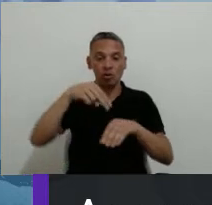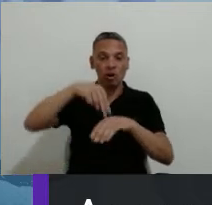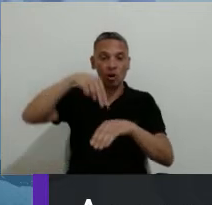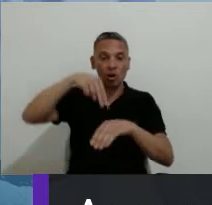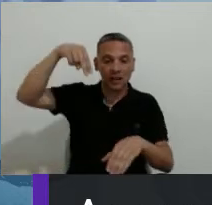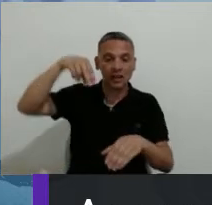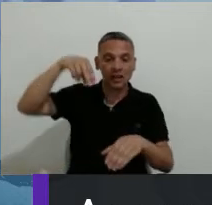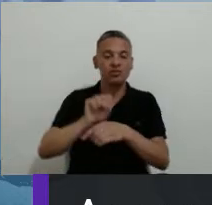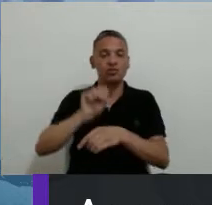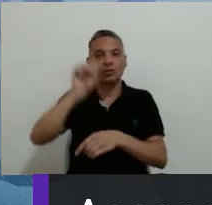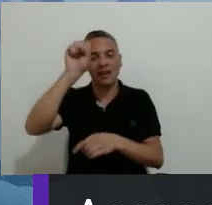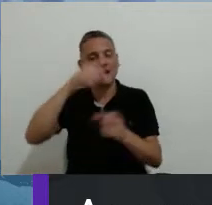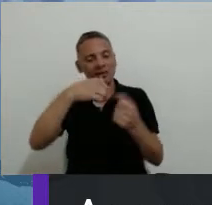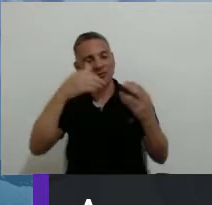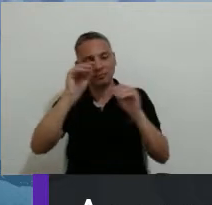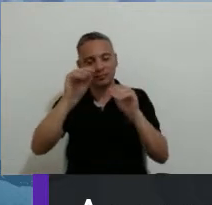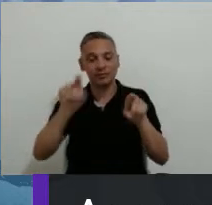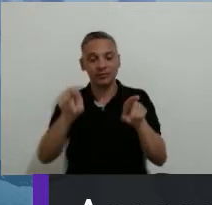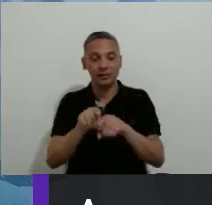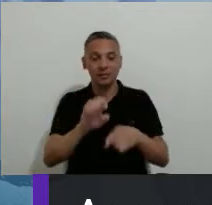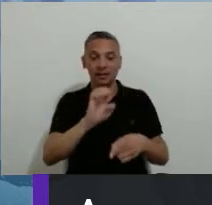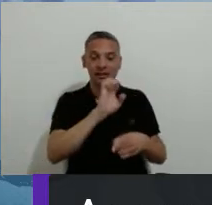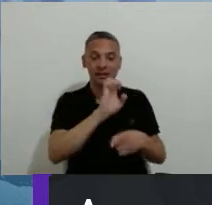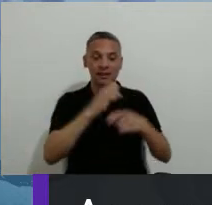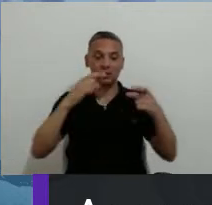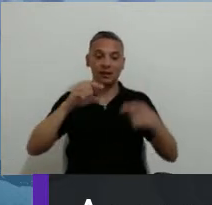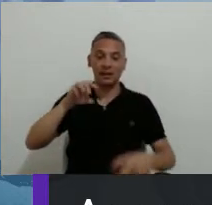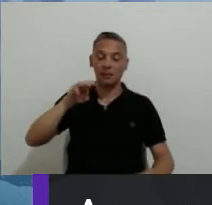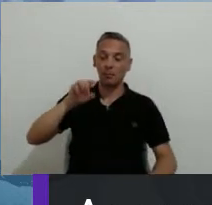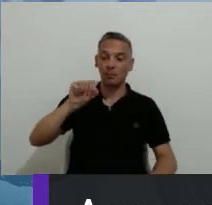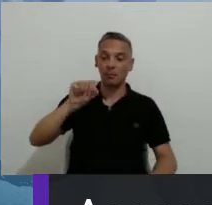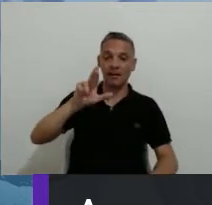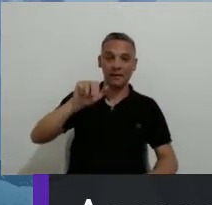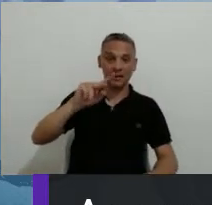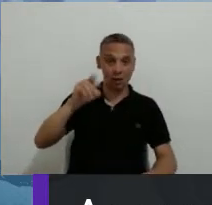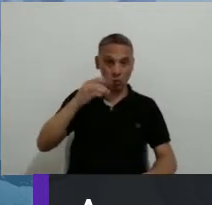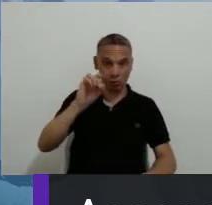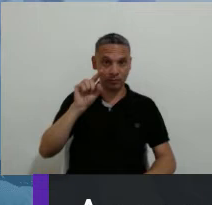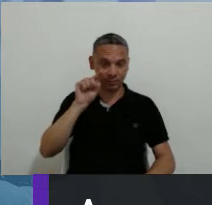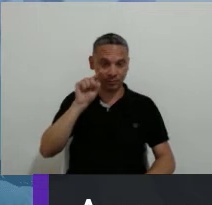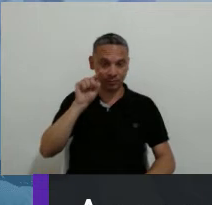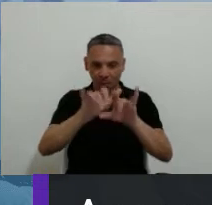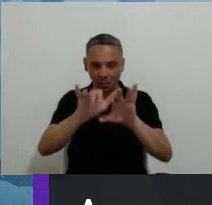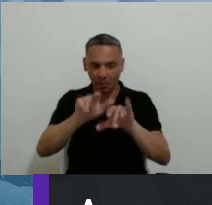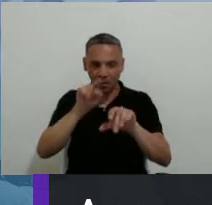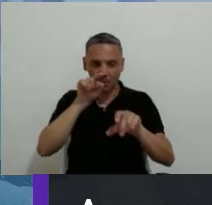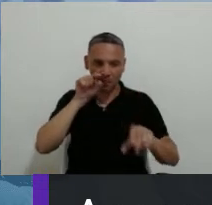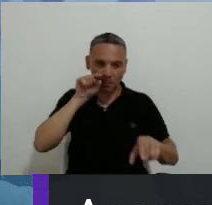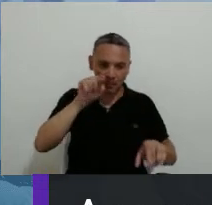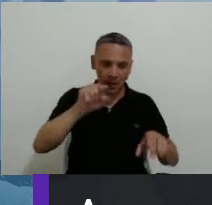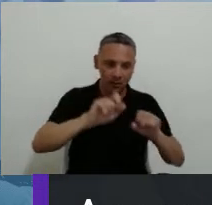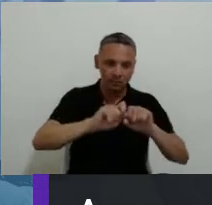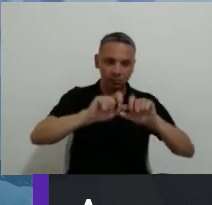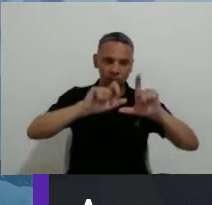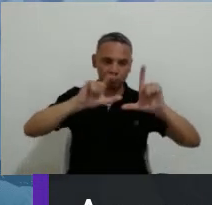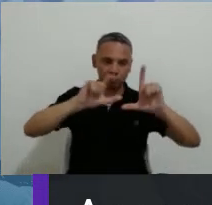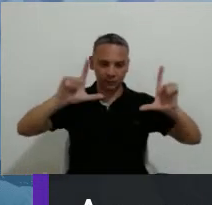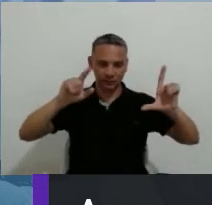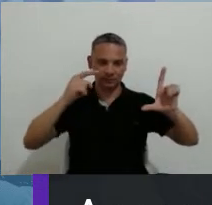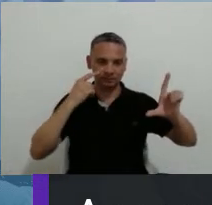falamos bastante do estado do Maranhão, onde fica o município de Timbiras, que é o município da